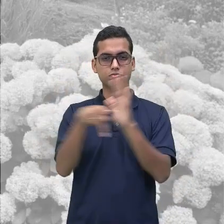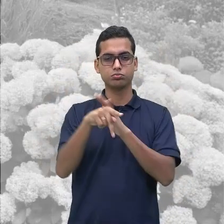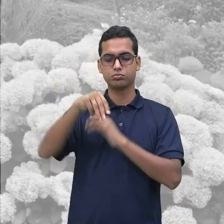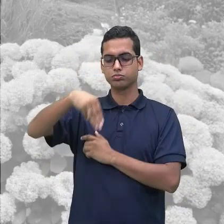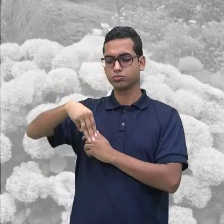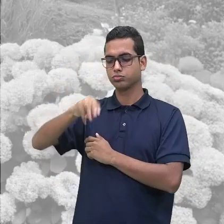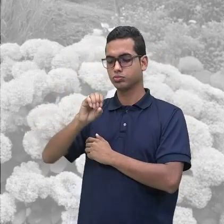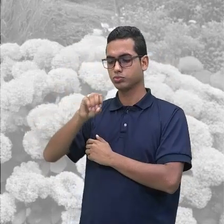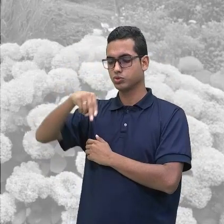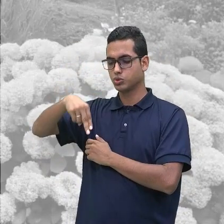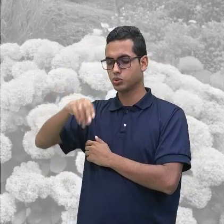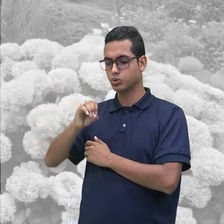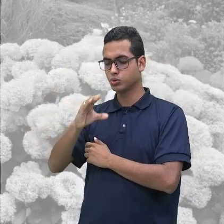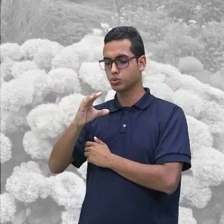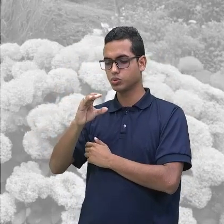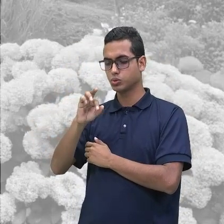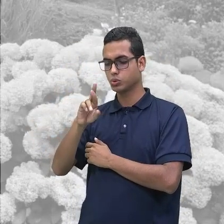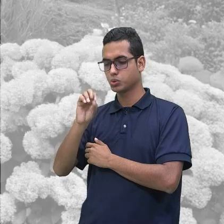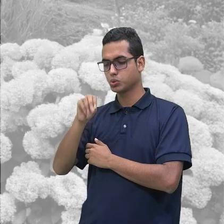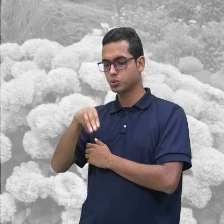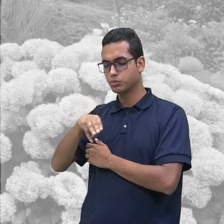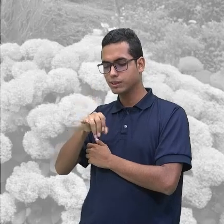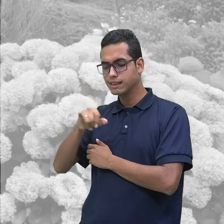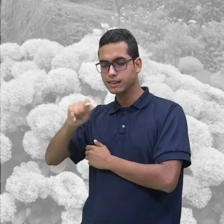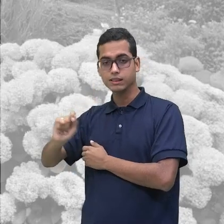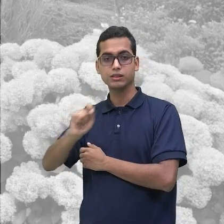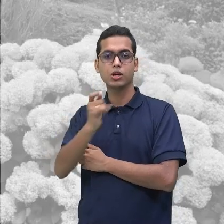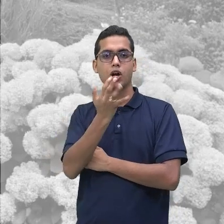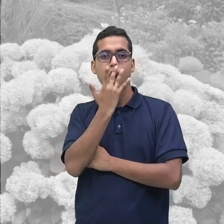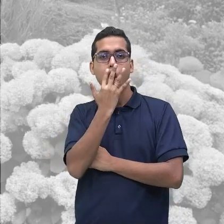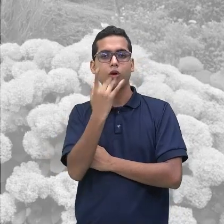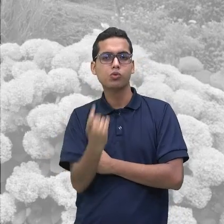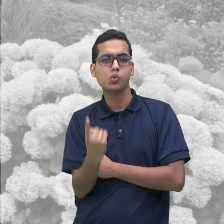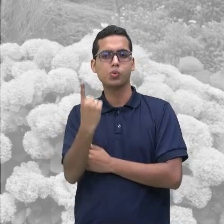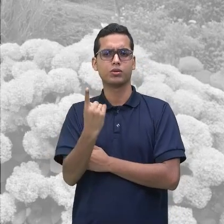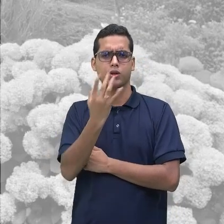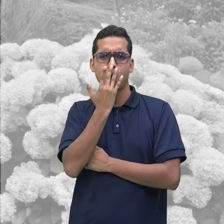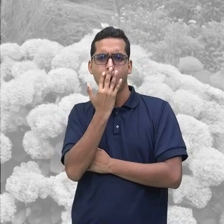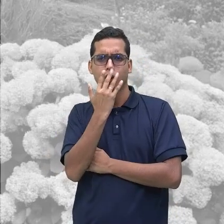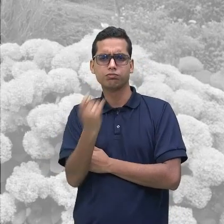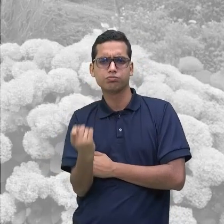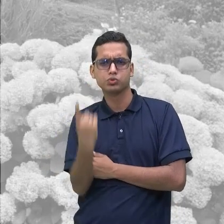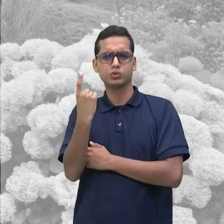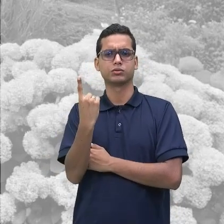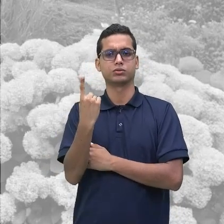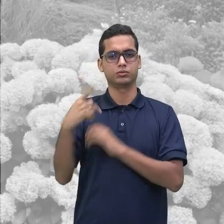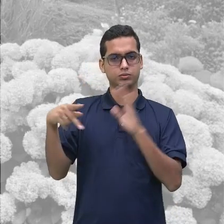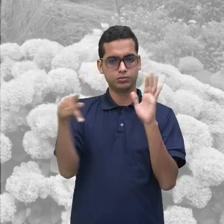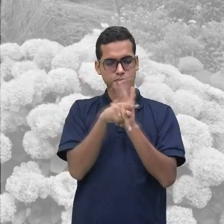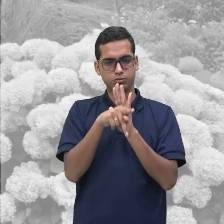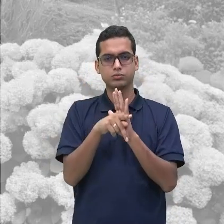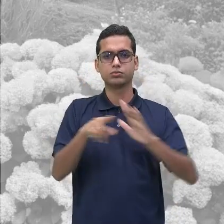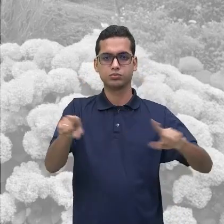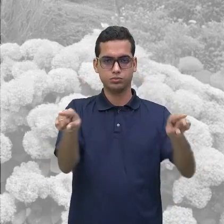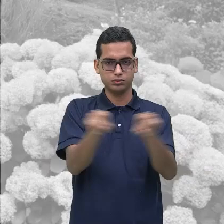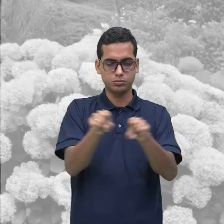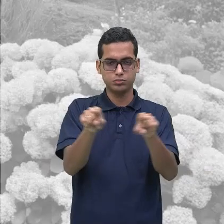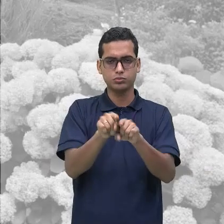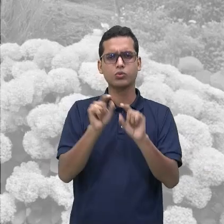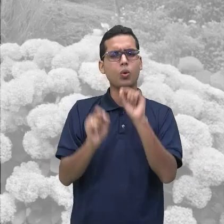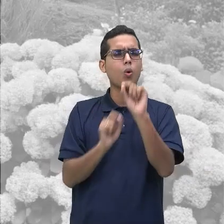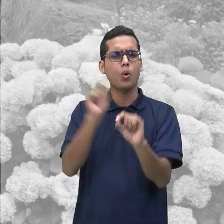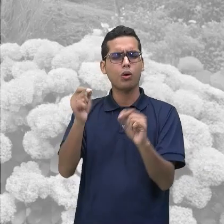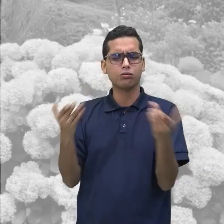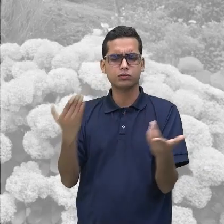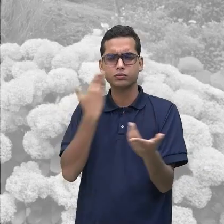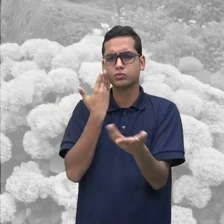que envolve o quê? A cor. Mas essa monocromia, ela vai ser estudada também a partir